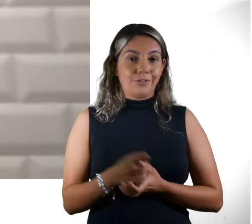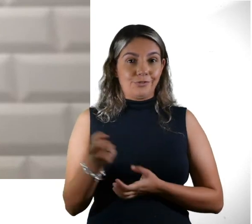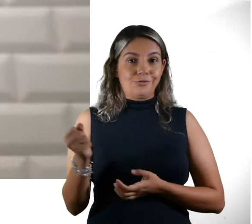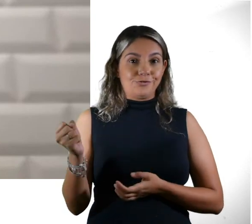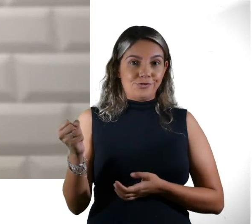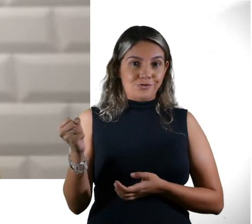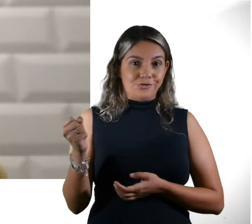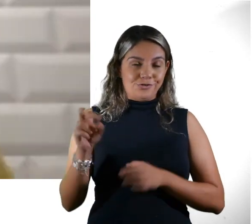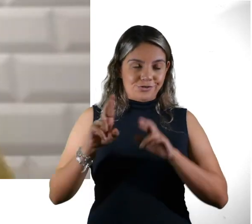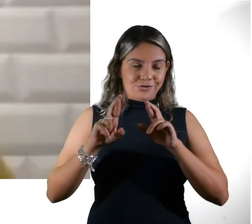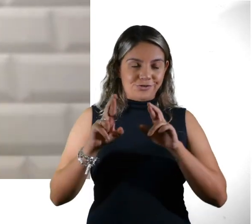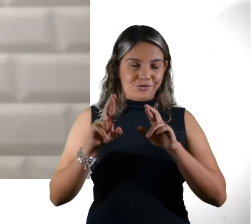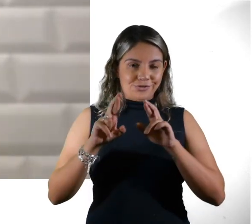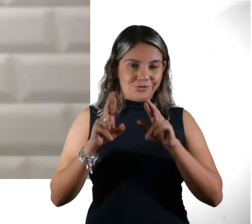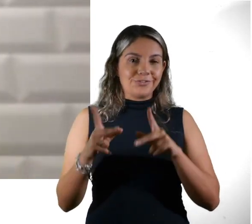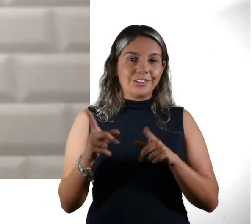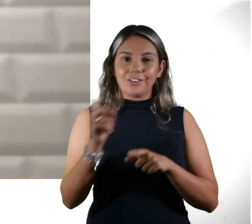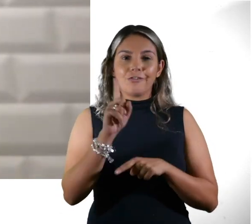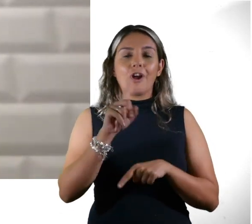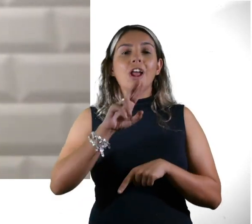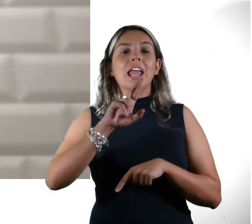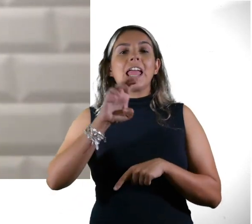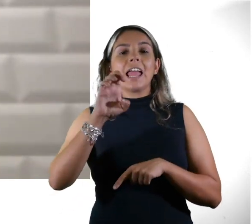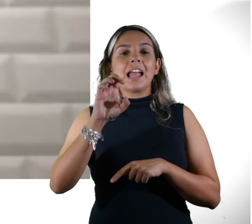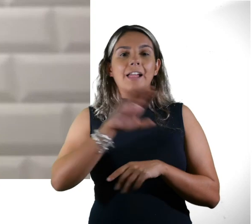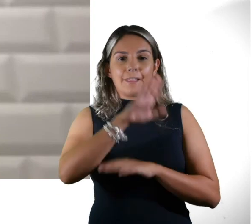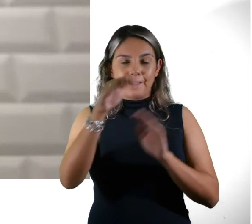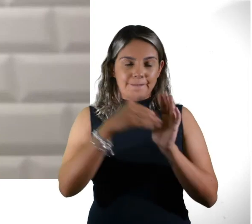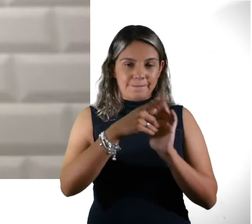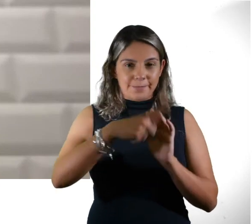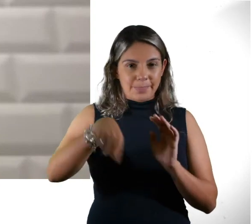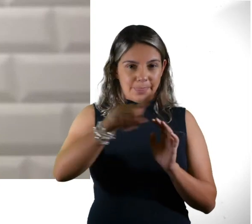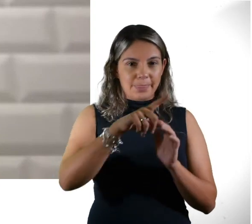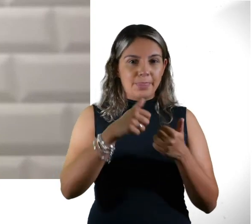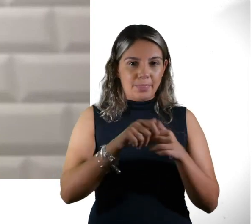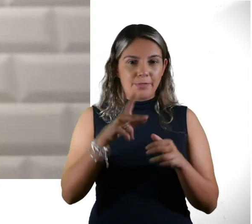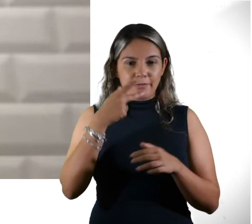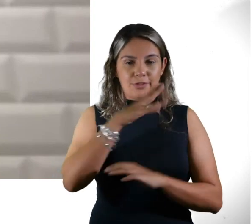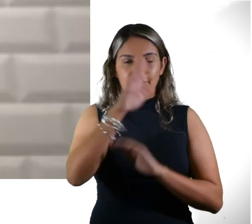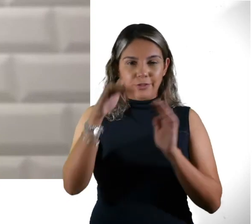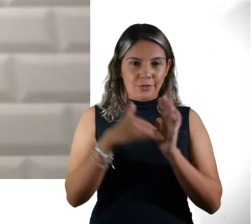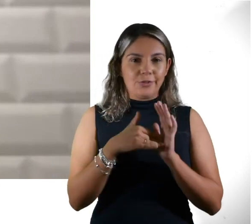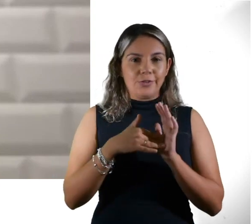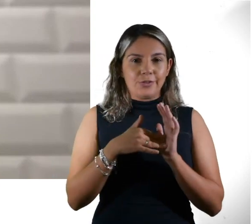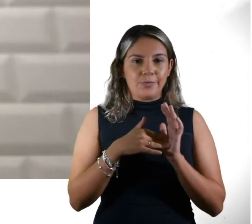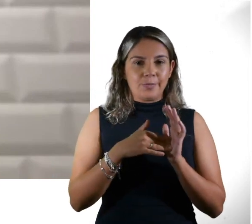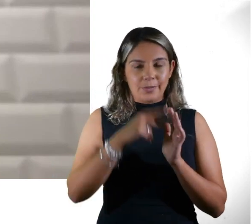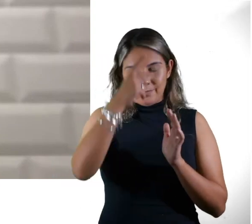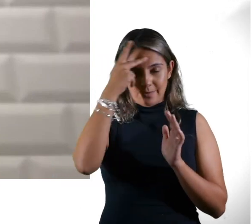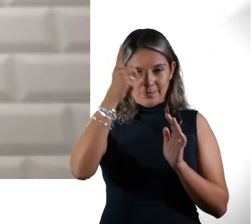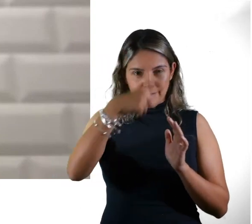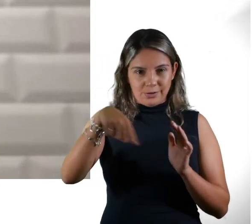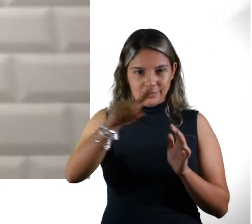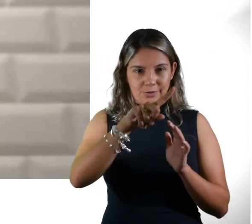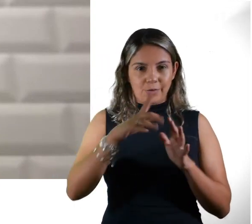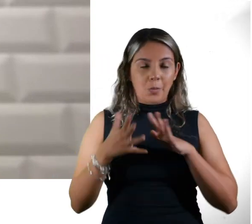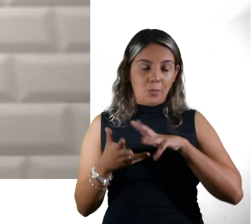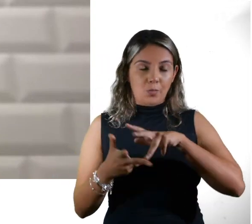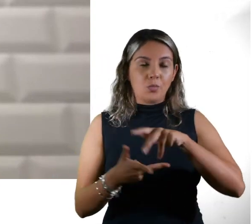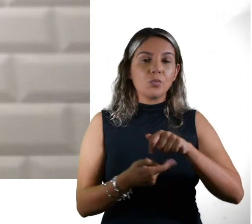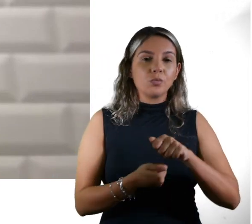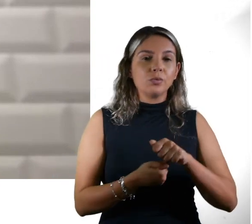inédita nesse sentido, mas também não foi tão estranho. Para todo mundo, né, Gualusa? Vamos falar a verdade, todas as pessoas nesse